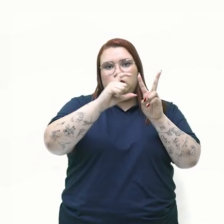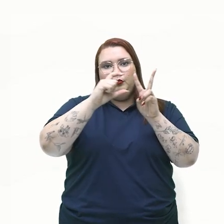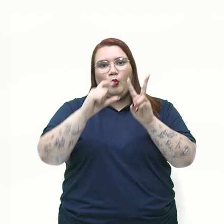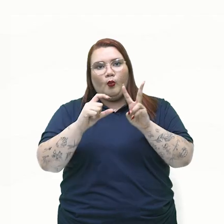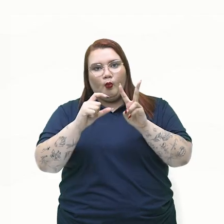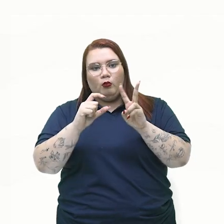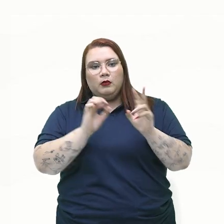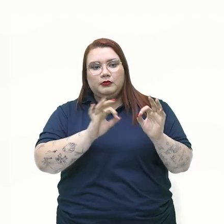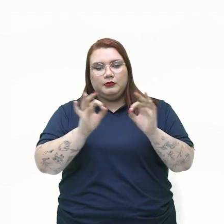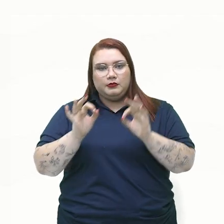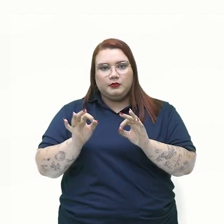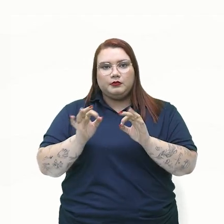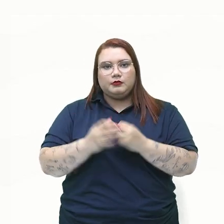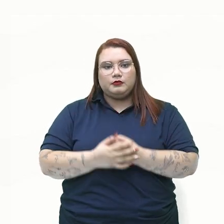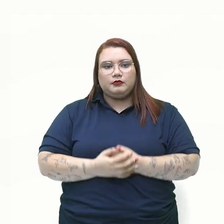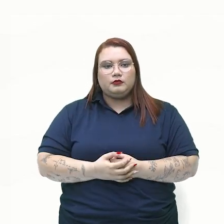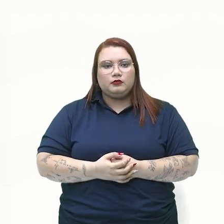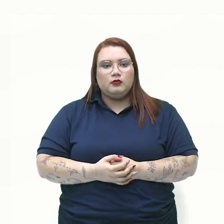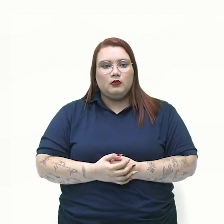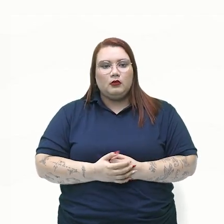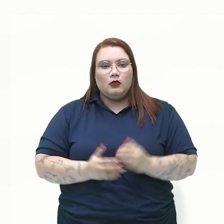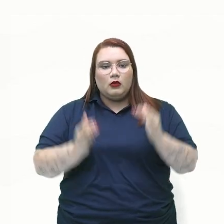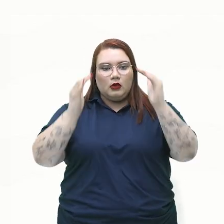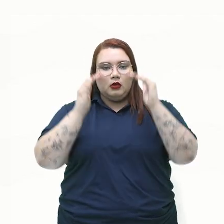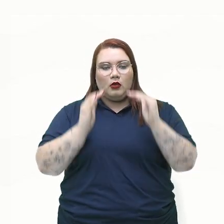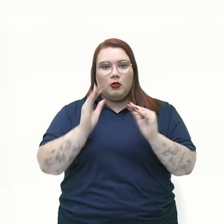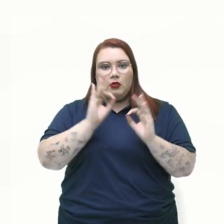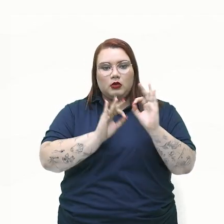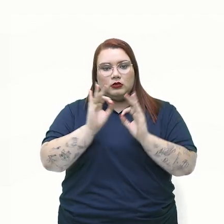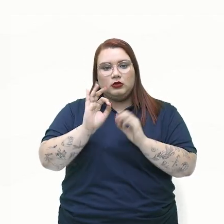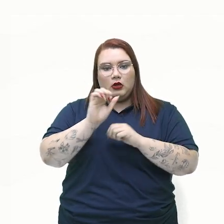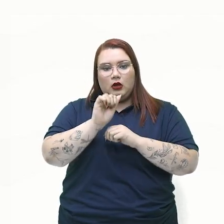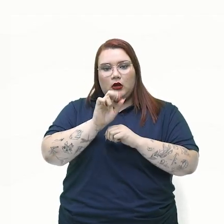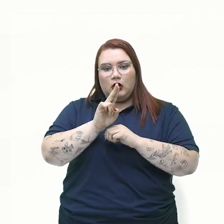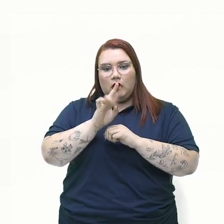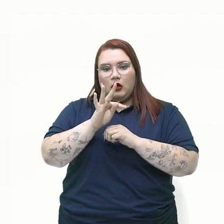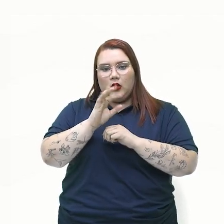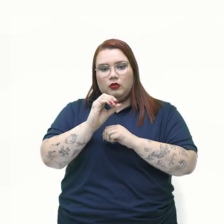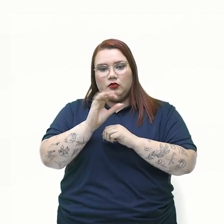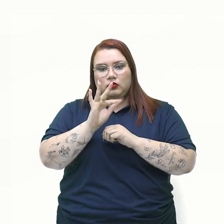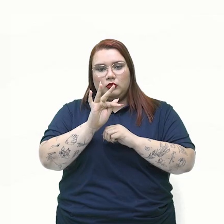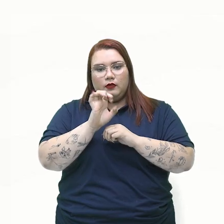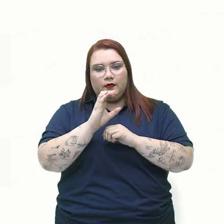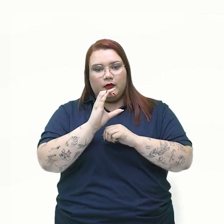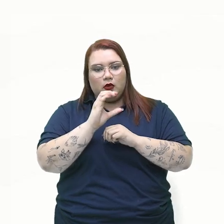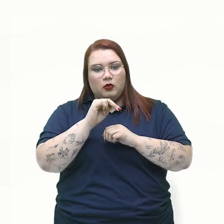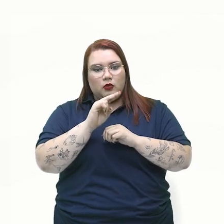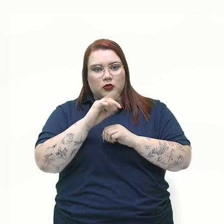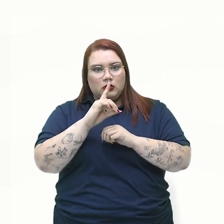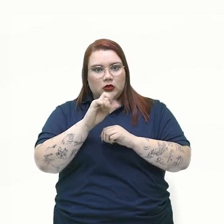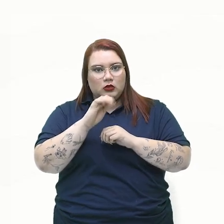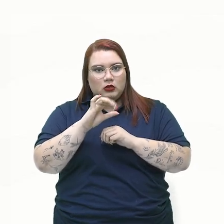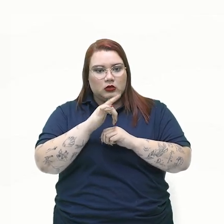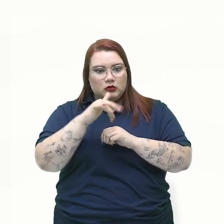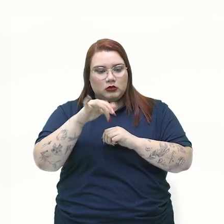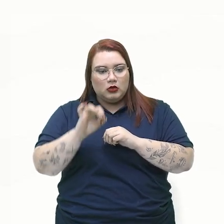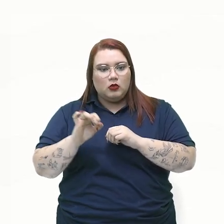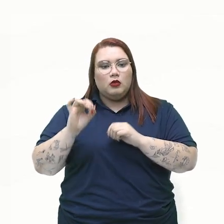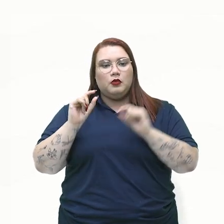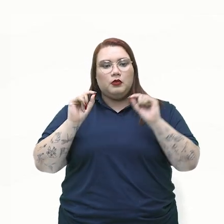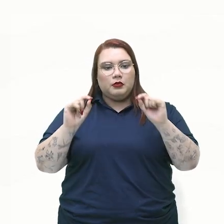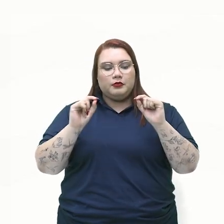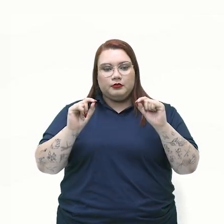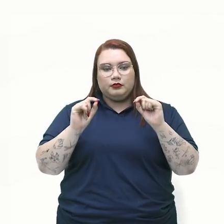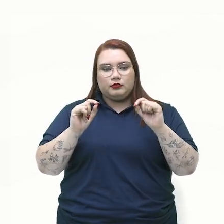Vzinho. Elas vieram sementes amarelas. No processo de autofecundação, o que a gente vai realizar nesse processo?